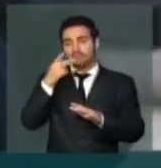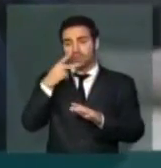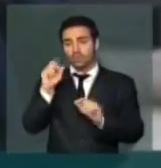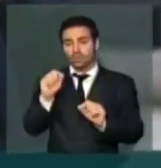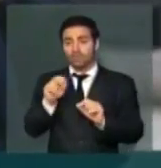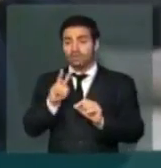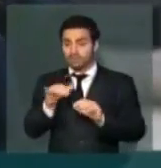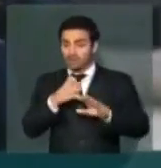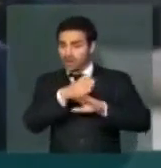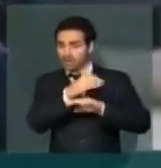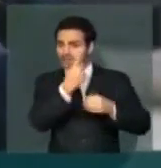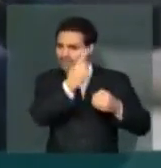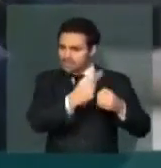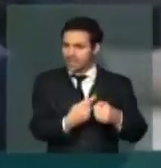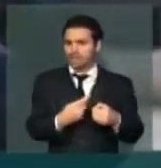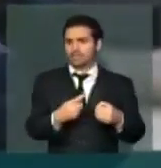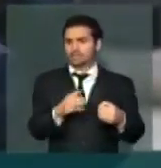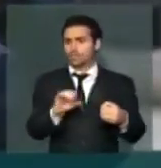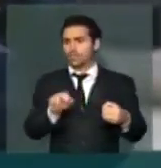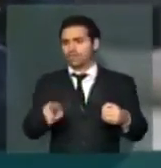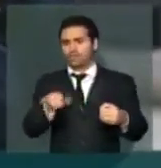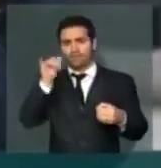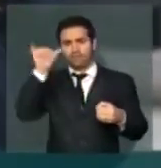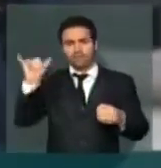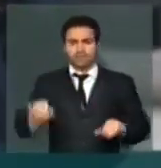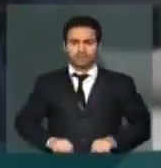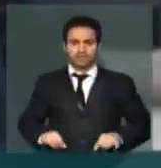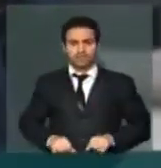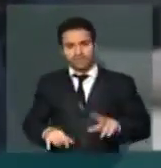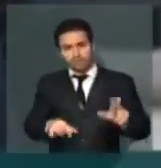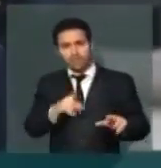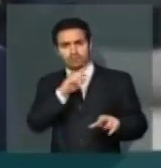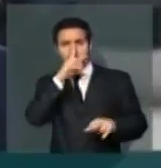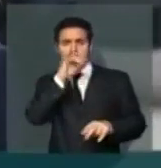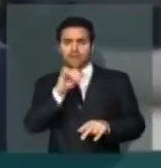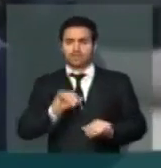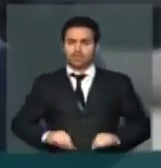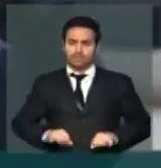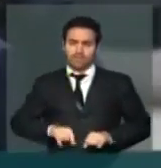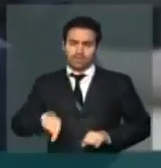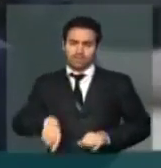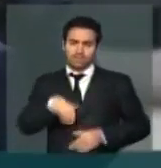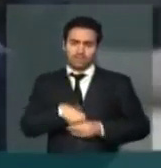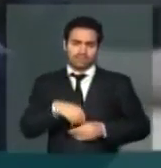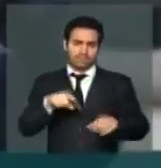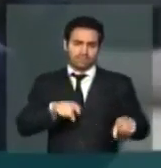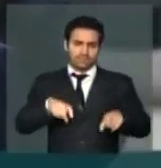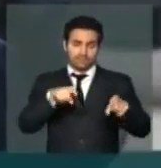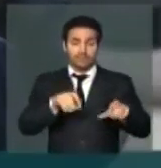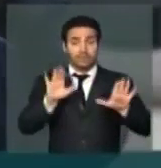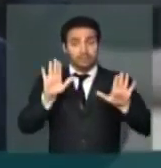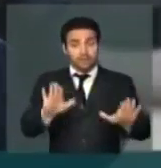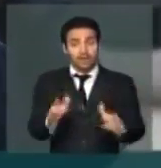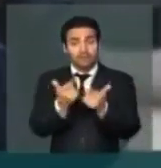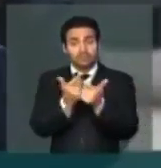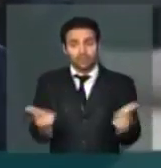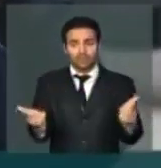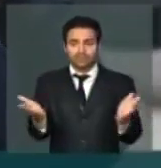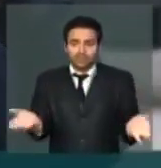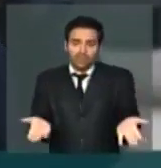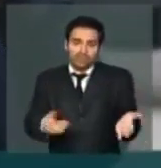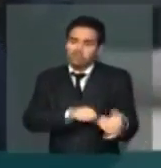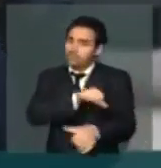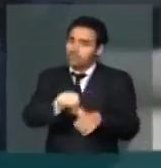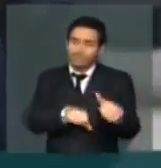vai para a cidade guri, para não sofrer tanto que nem teu pai sofre aqui no interior. Por sorte, esse paradigma